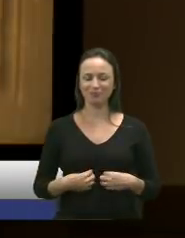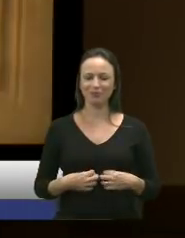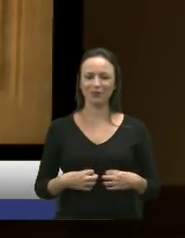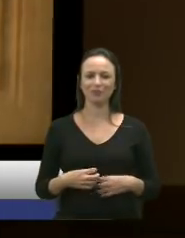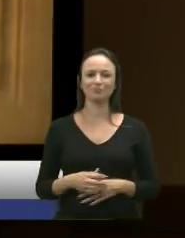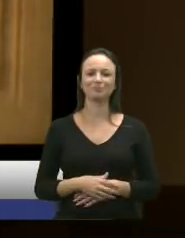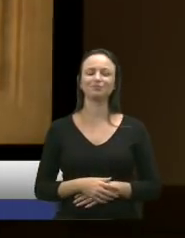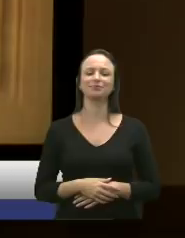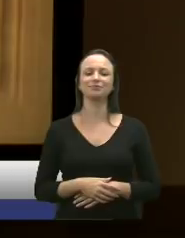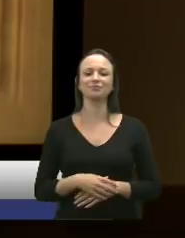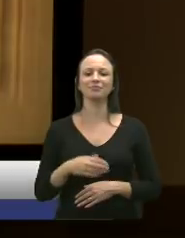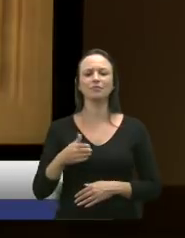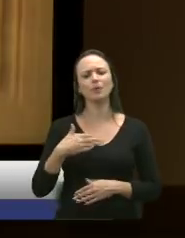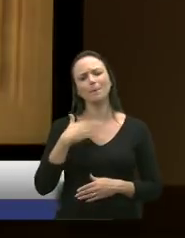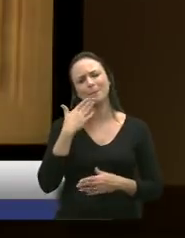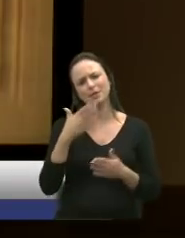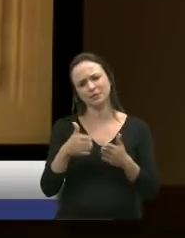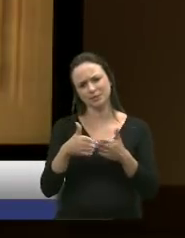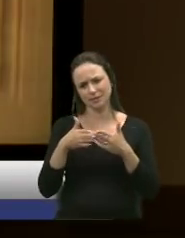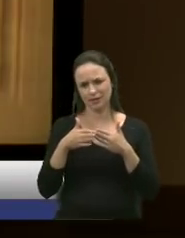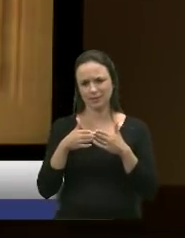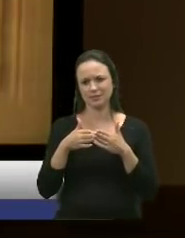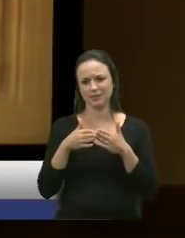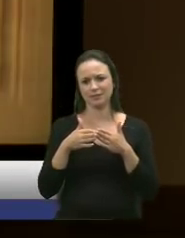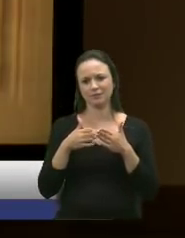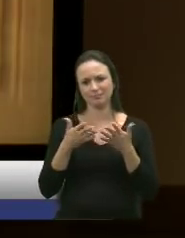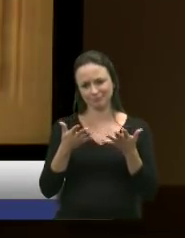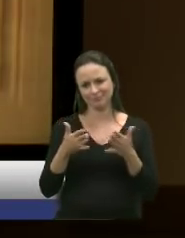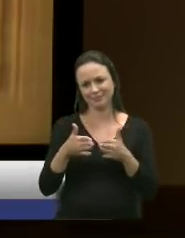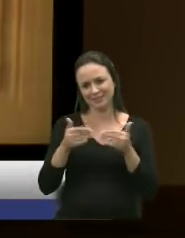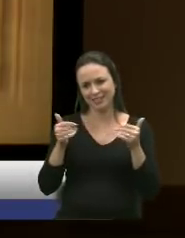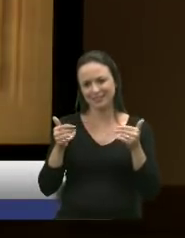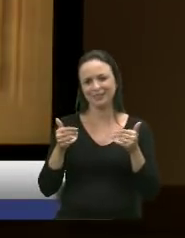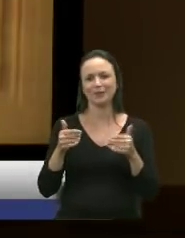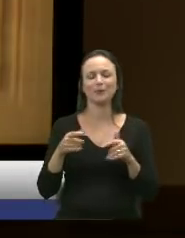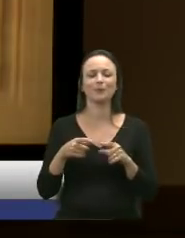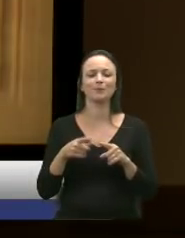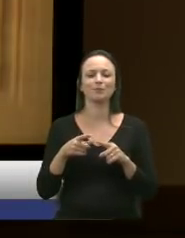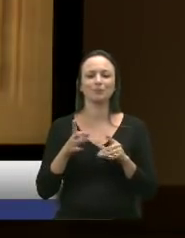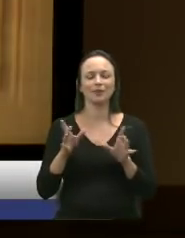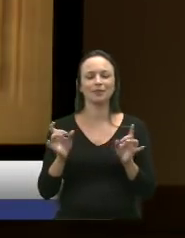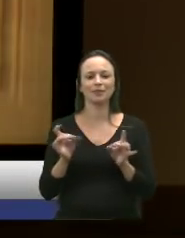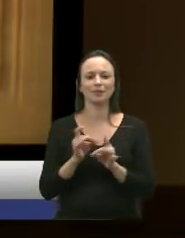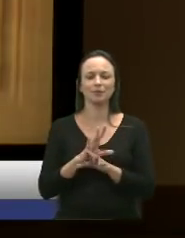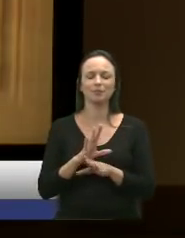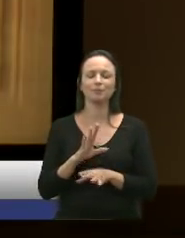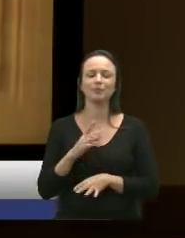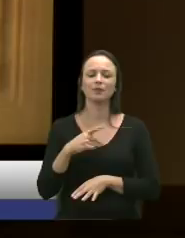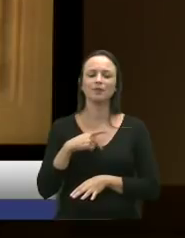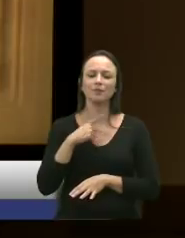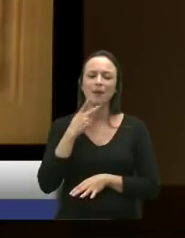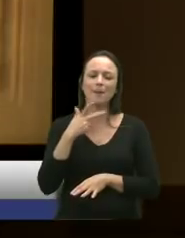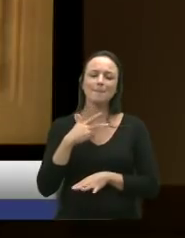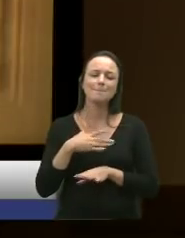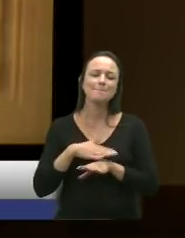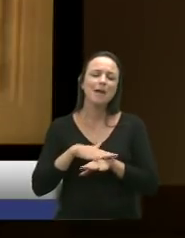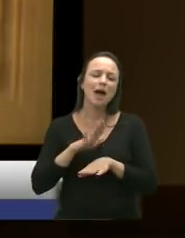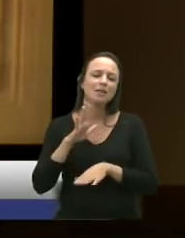E aqui eu peço licença, meus amigos, já finalizando, para ser um pouco mais